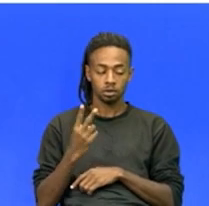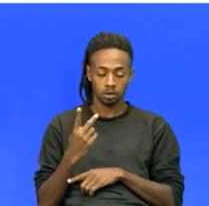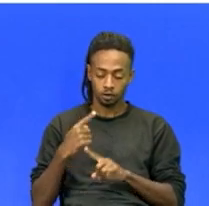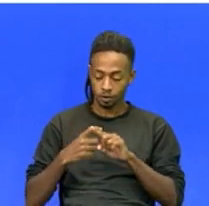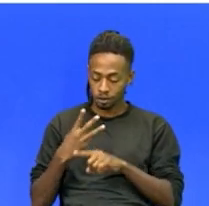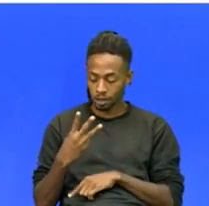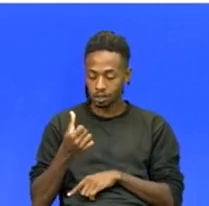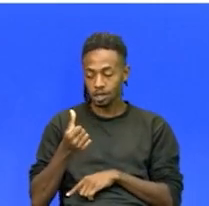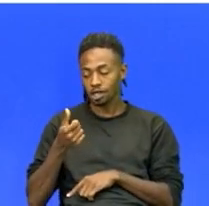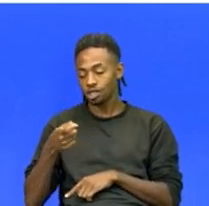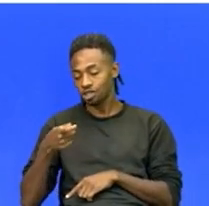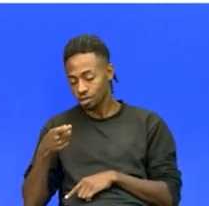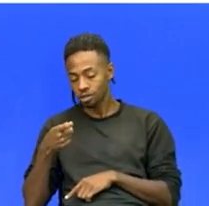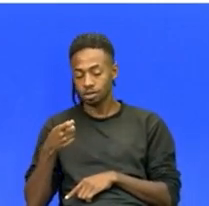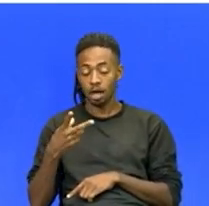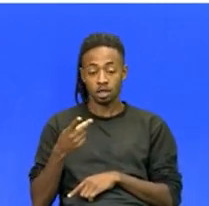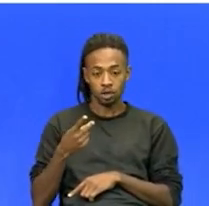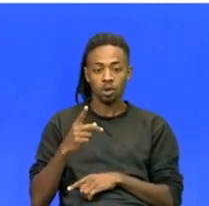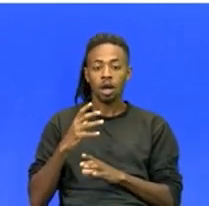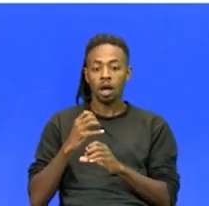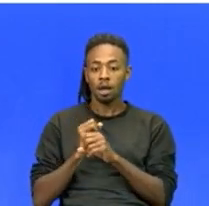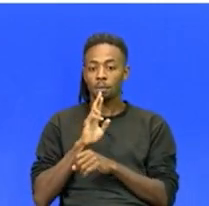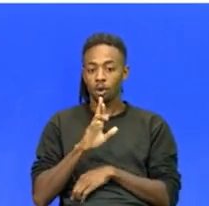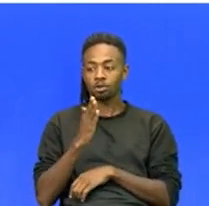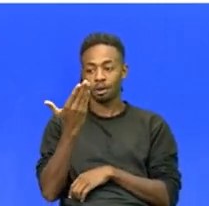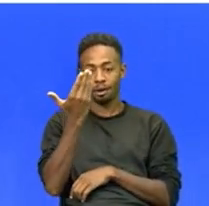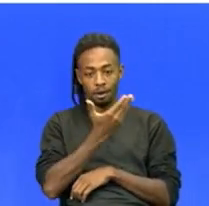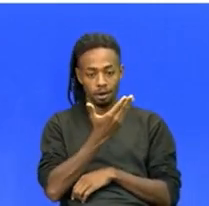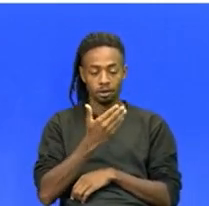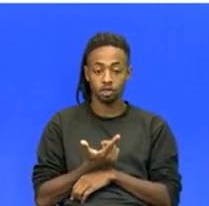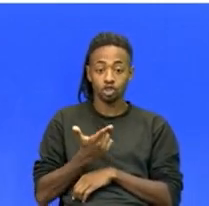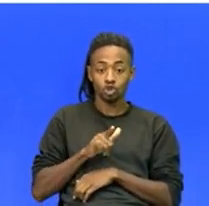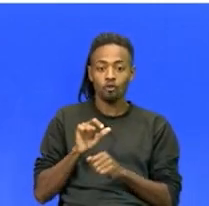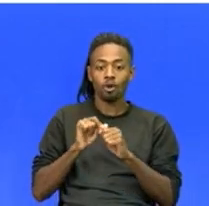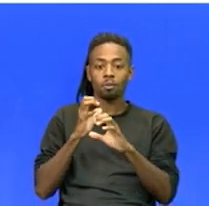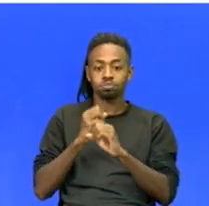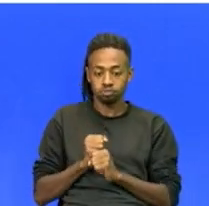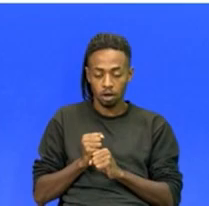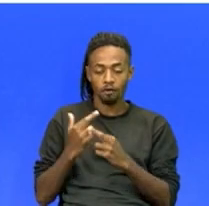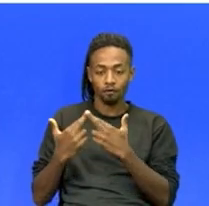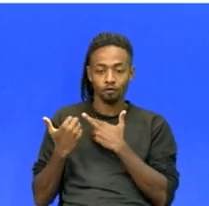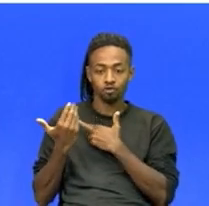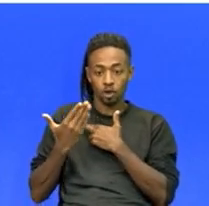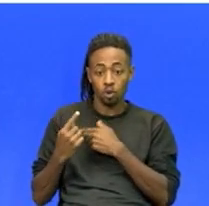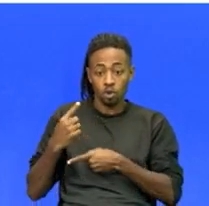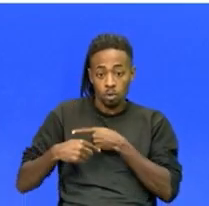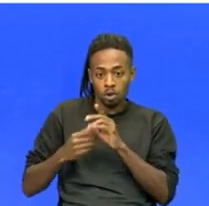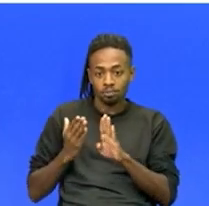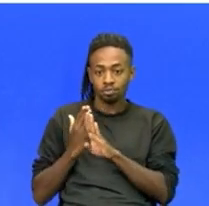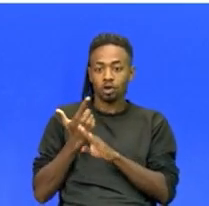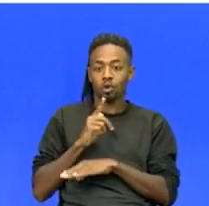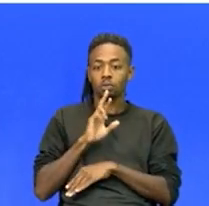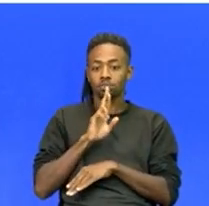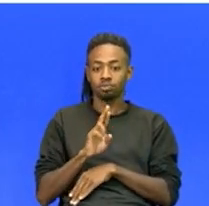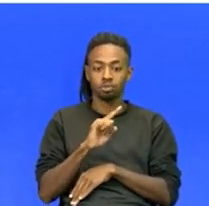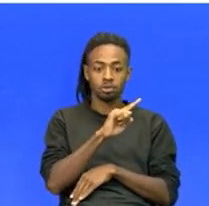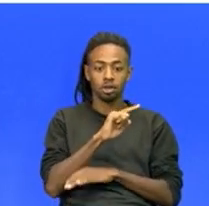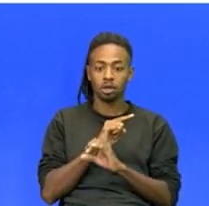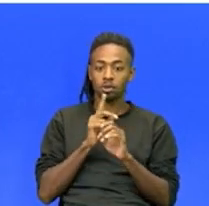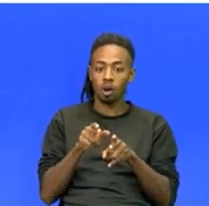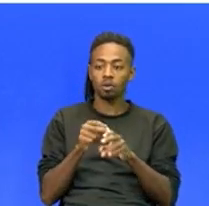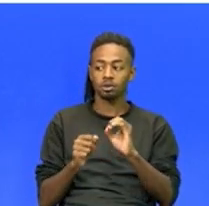a segunda derivada corresponde a isso. Tá? Então, eu derivo mais uma vez a minha função e aí, finalmente, igualo a